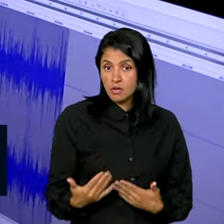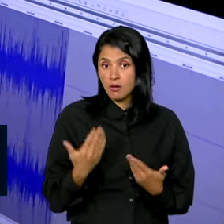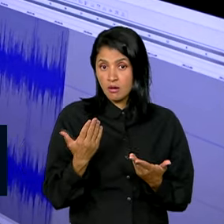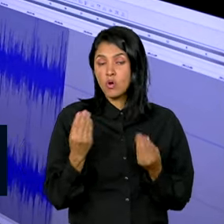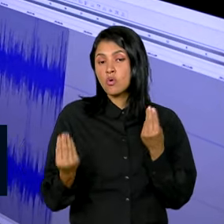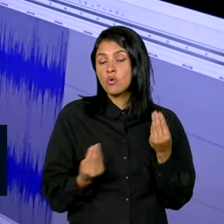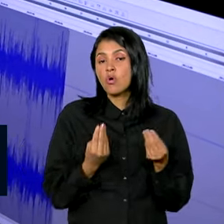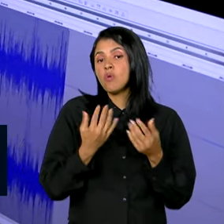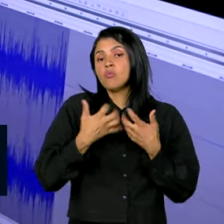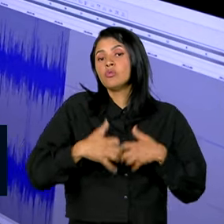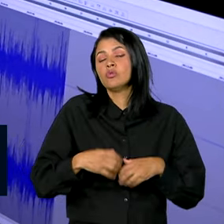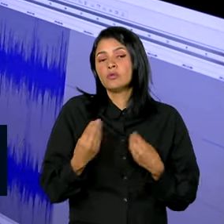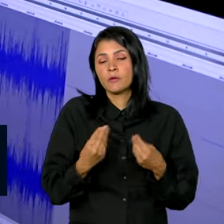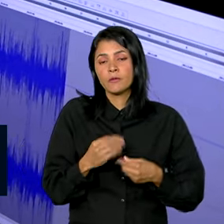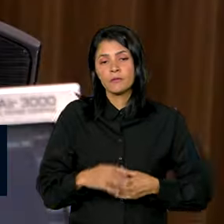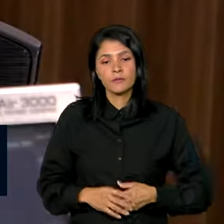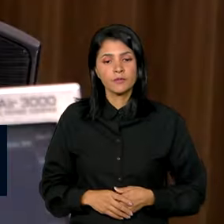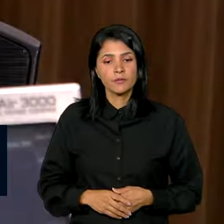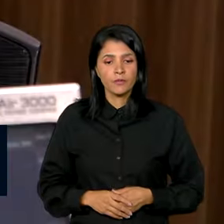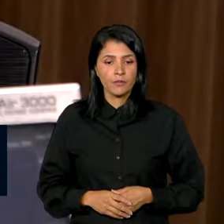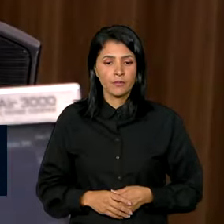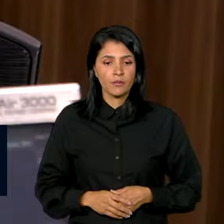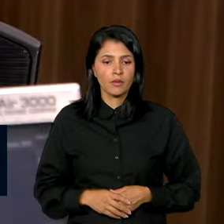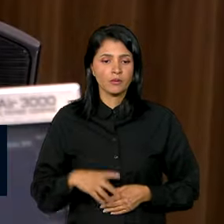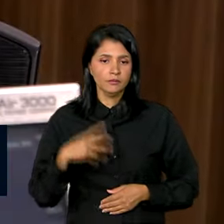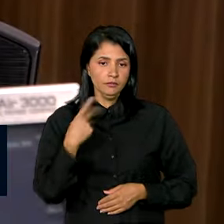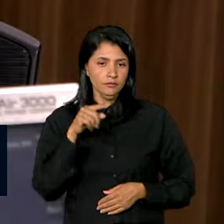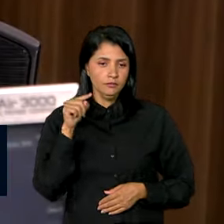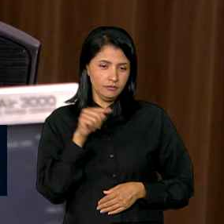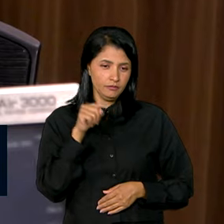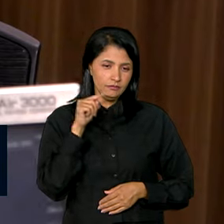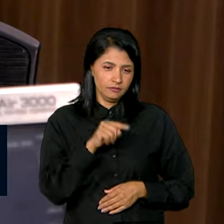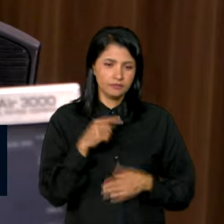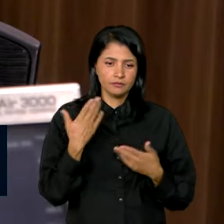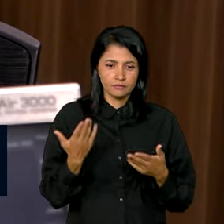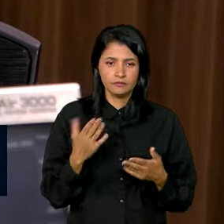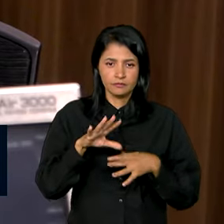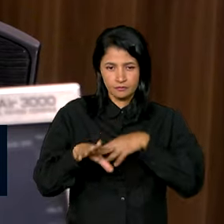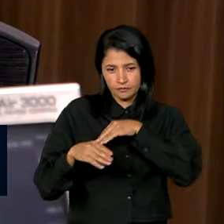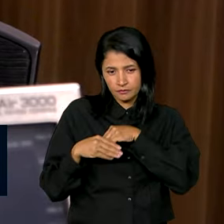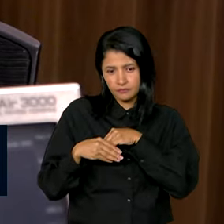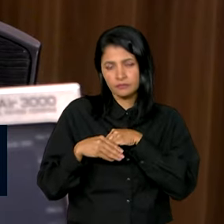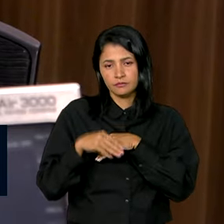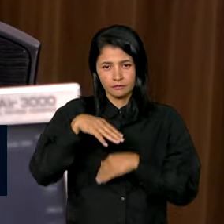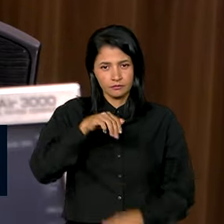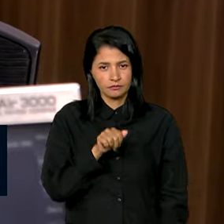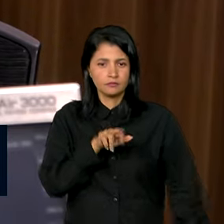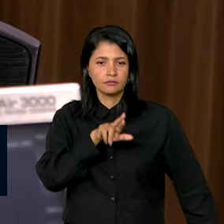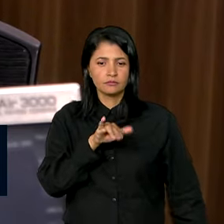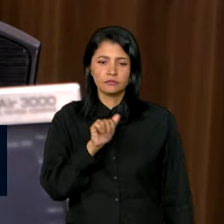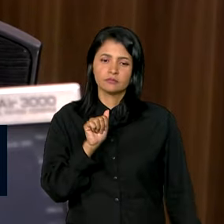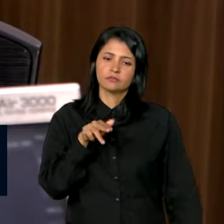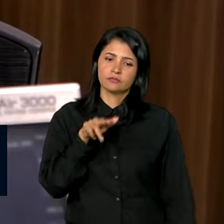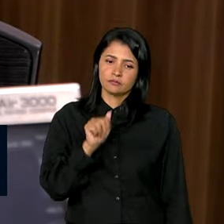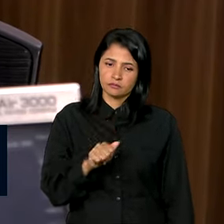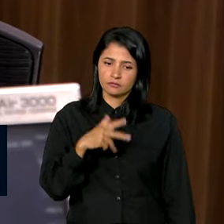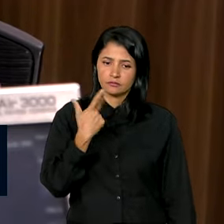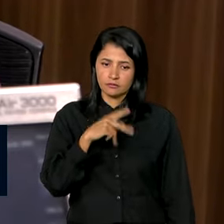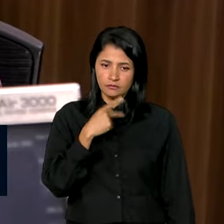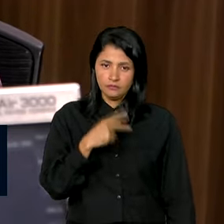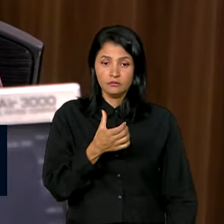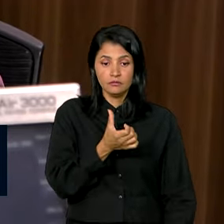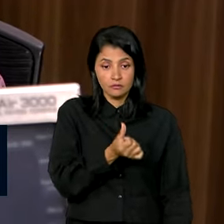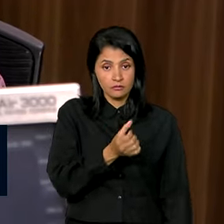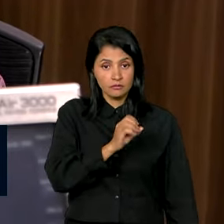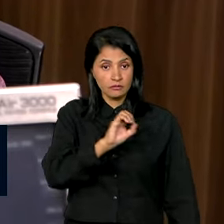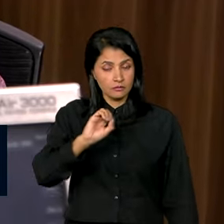esse, como é que vai funcionar. Esse só completando, Mariana, que para esses